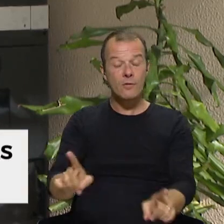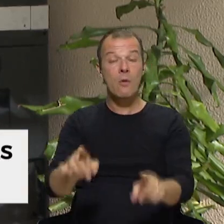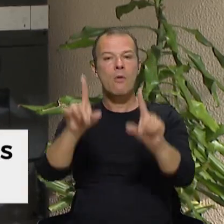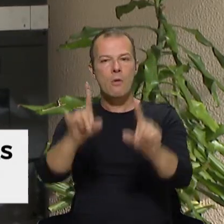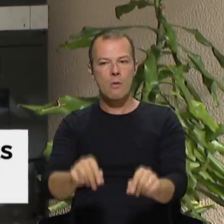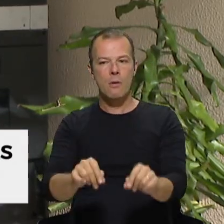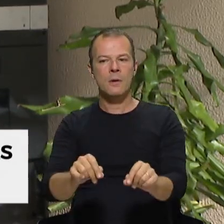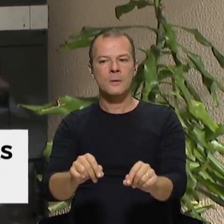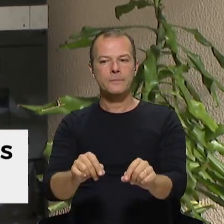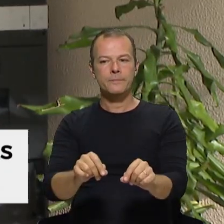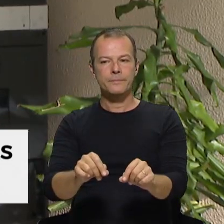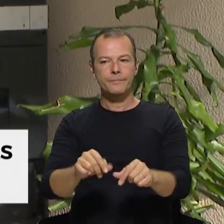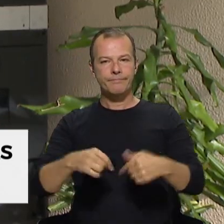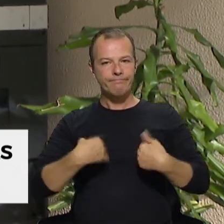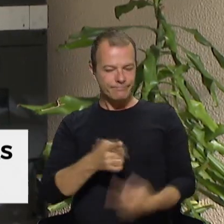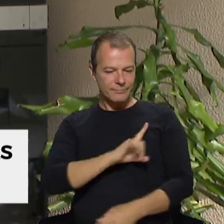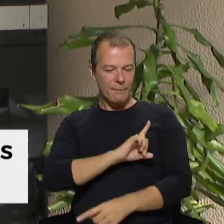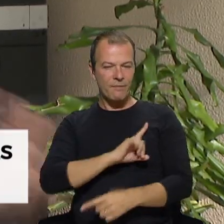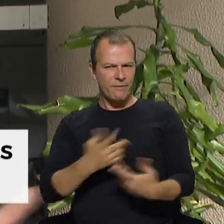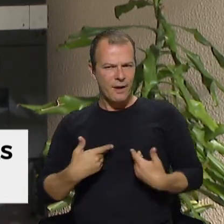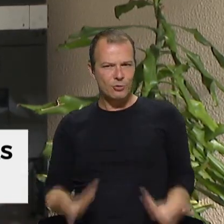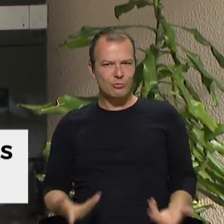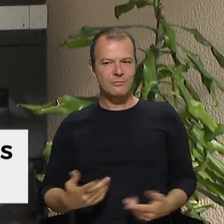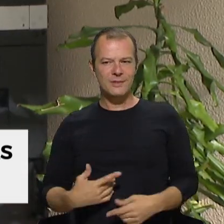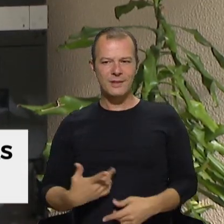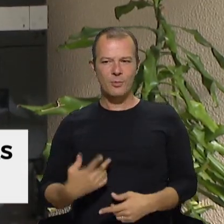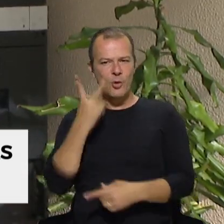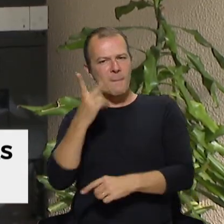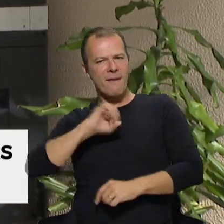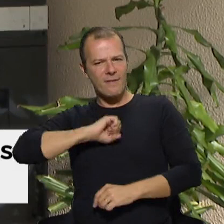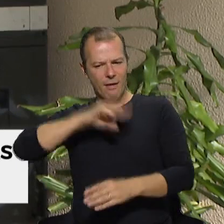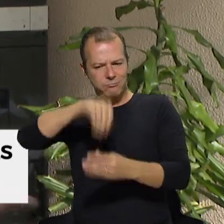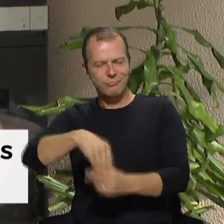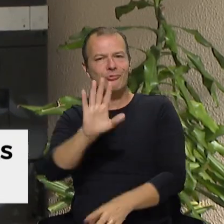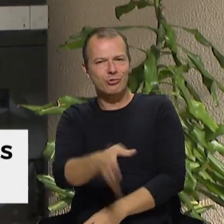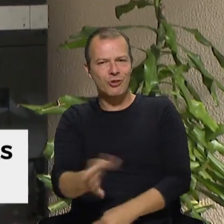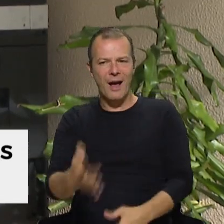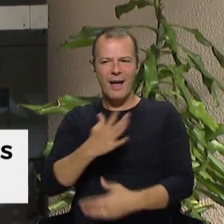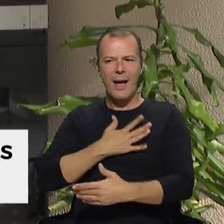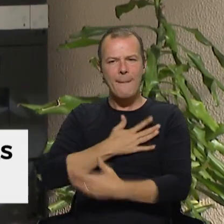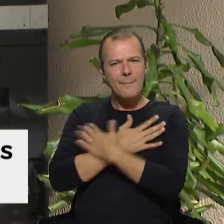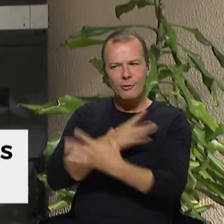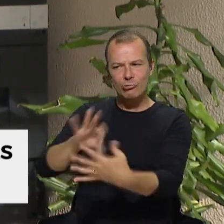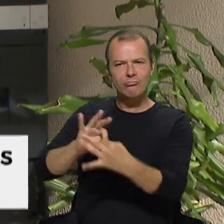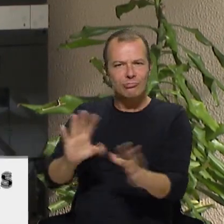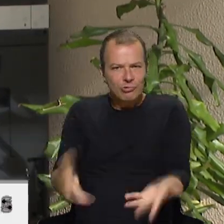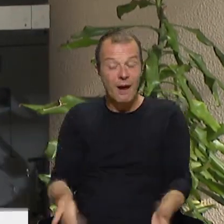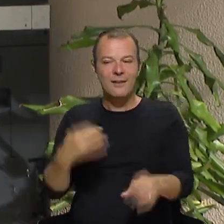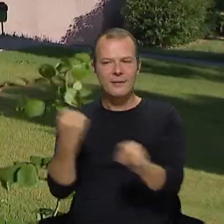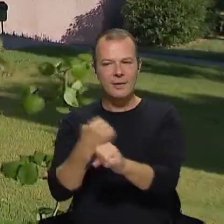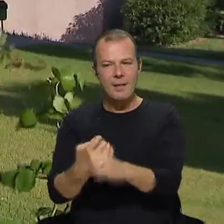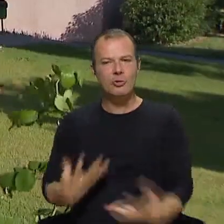nível pessoal já entram na minha vida, já somos amigos e trabalhamos